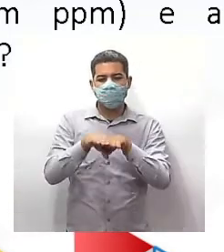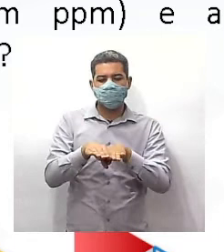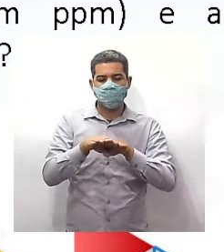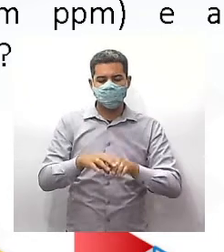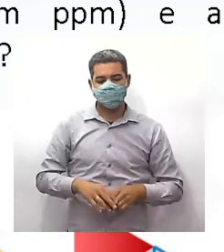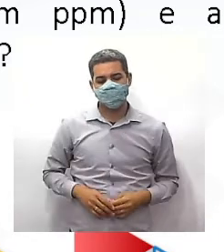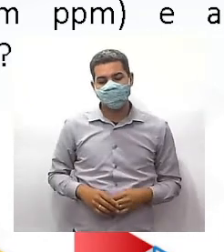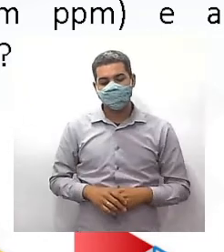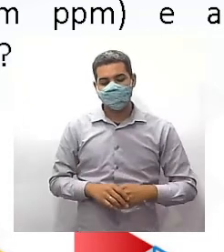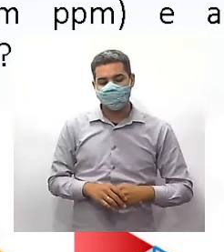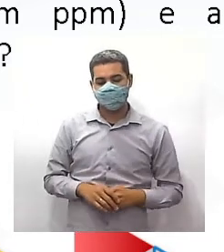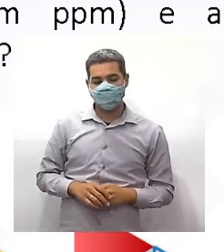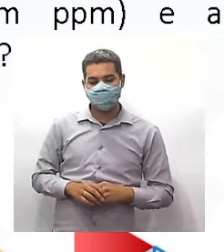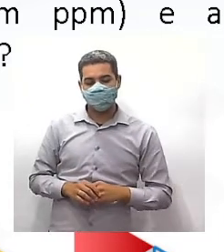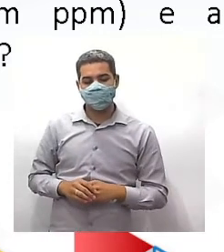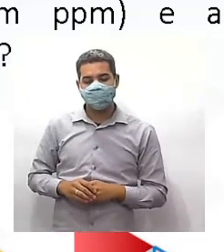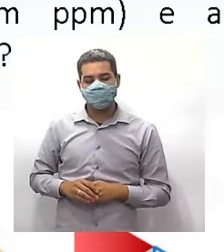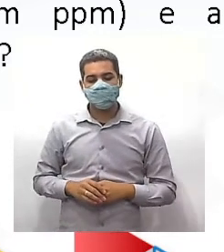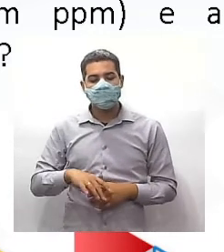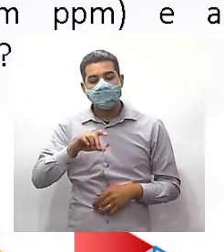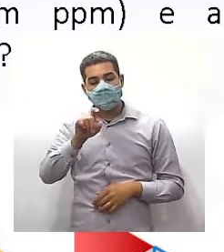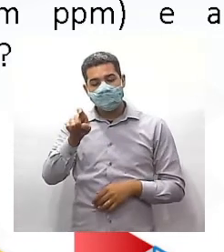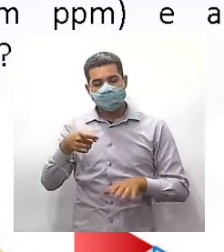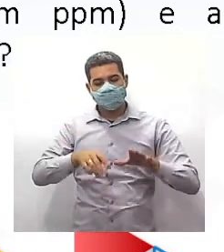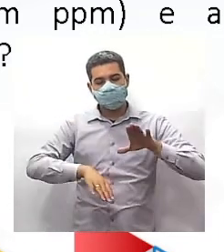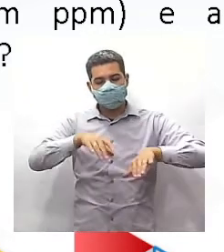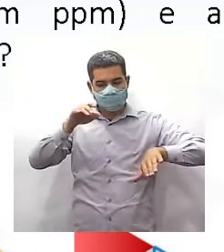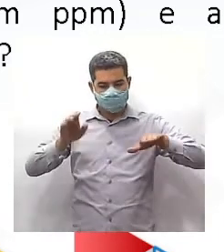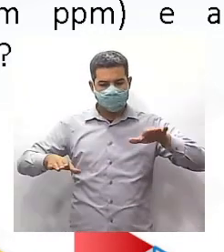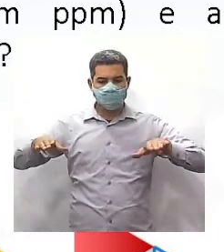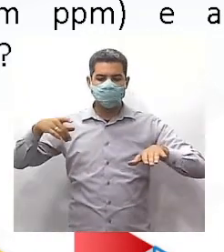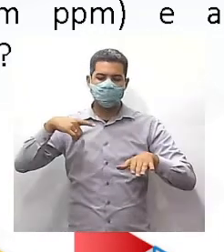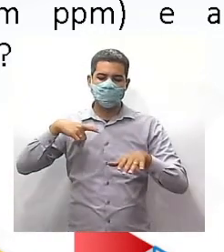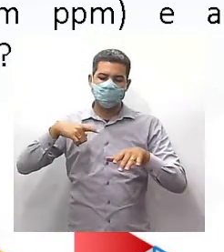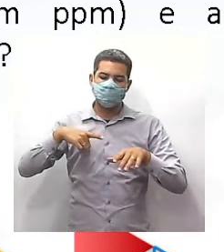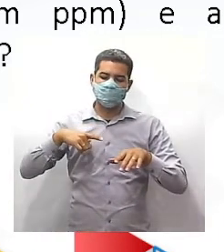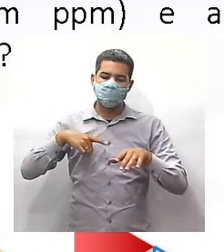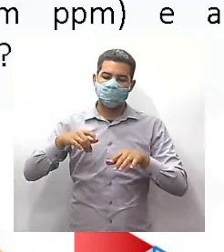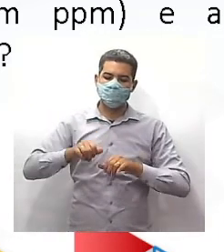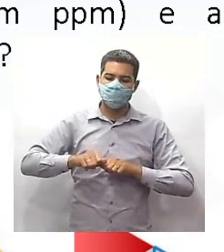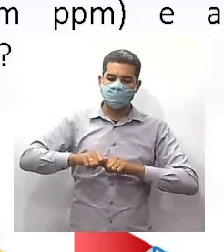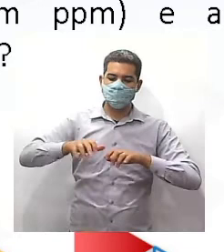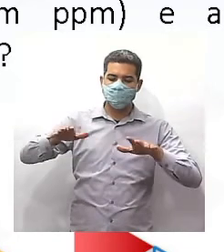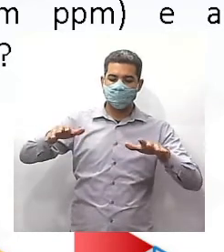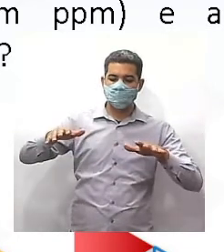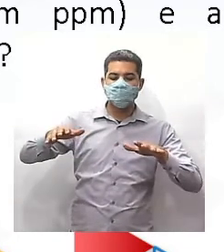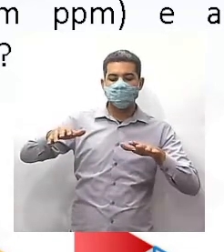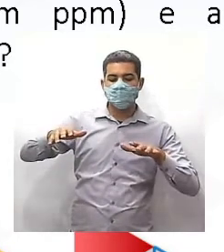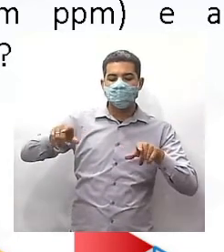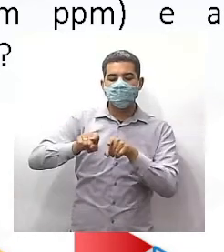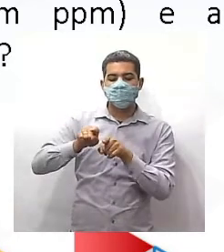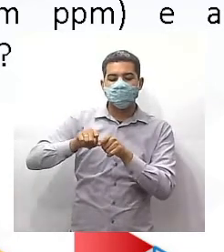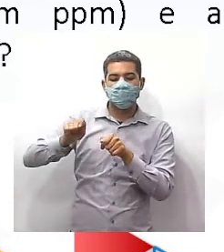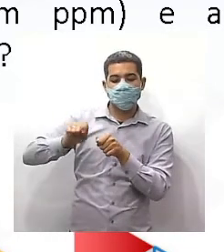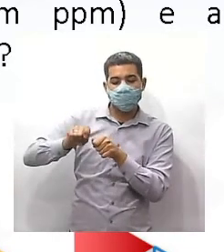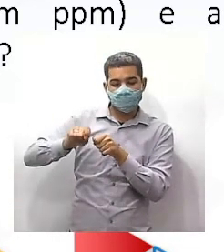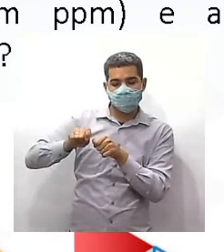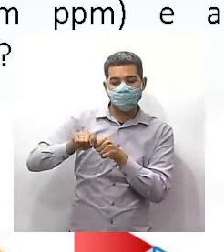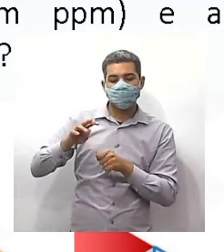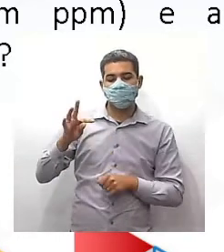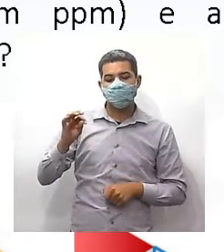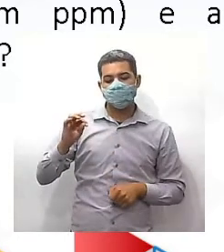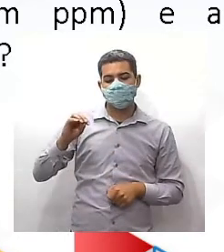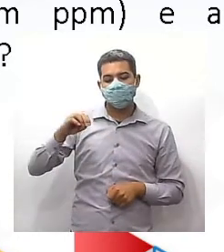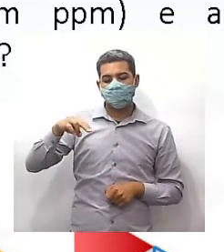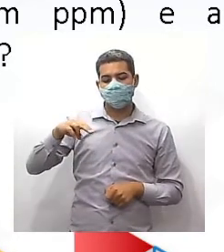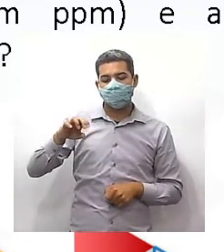tabela indicam que a taxa média de variação entre a emissão de dióxido de carbono e a produção em toneladas, olha